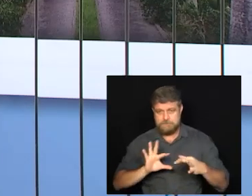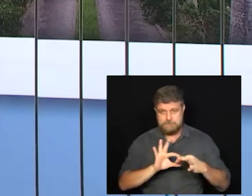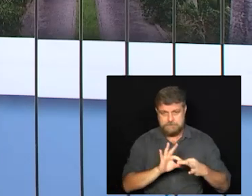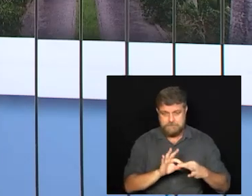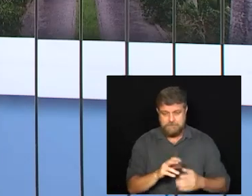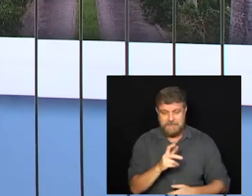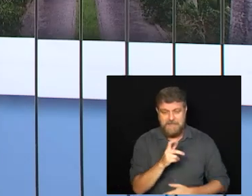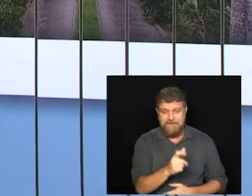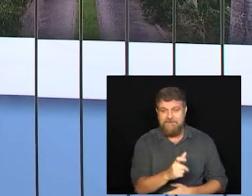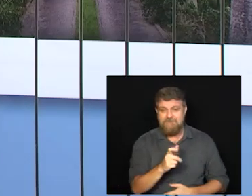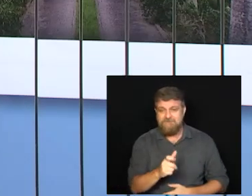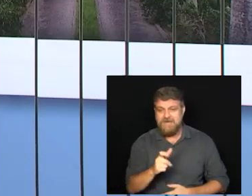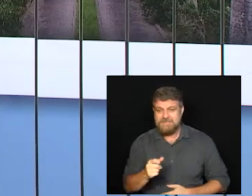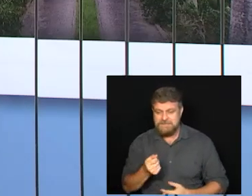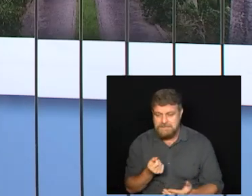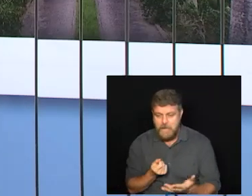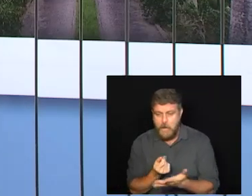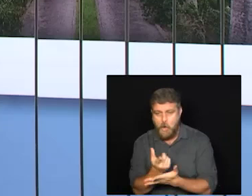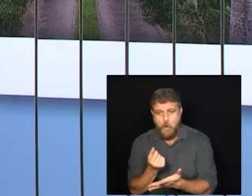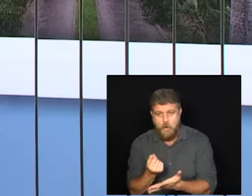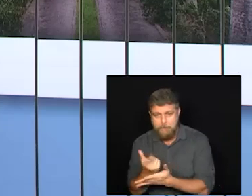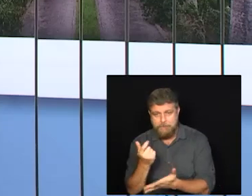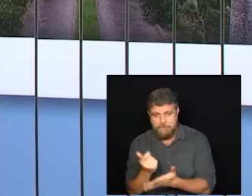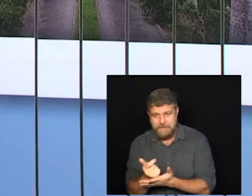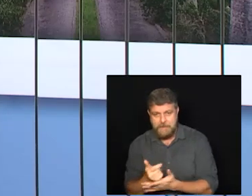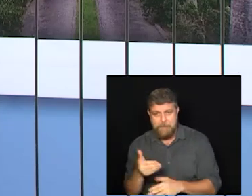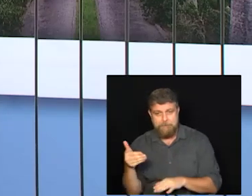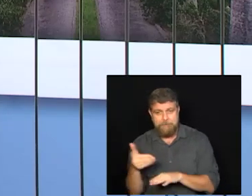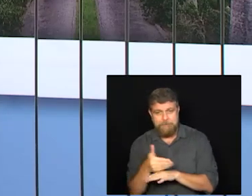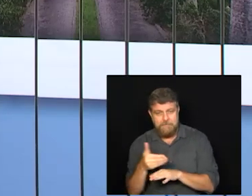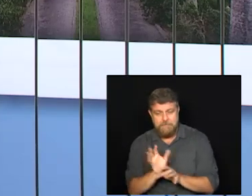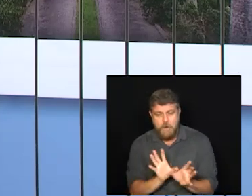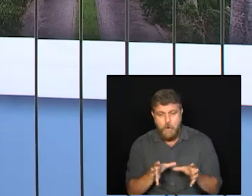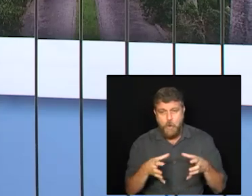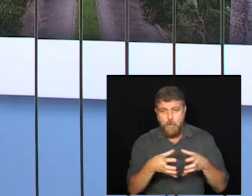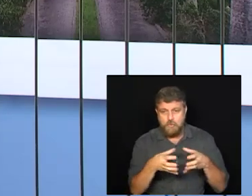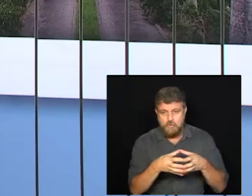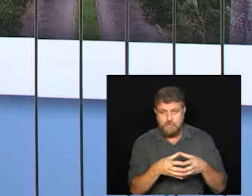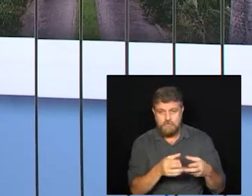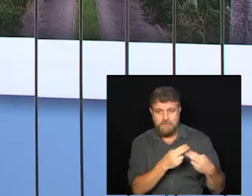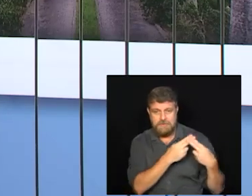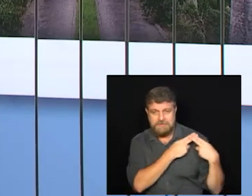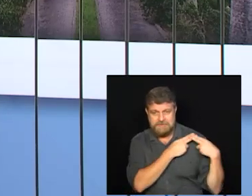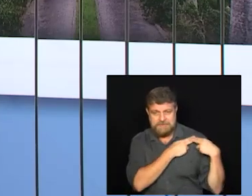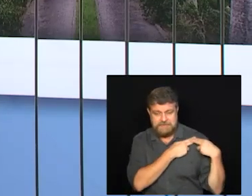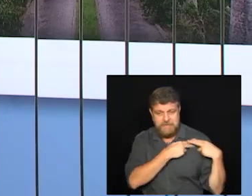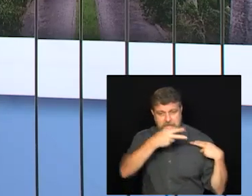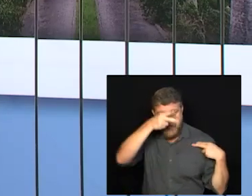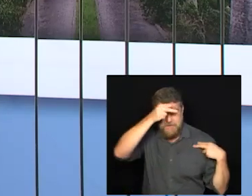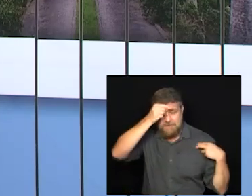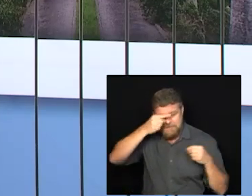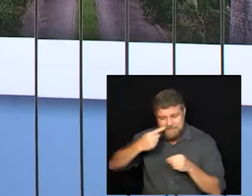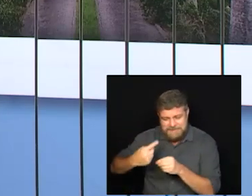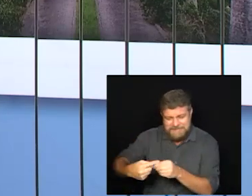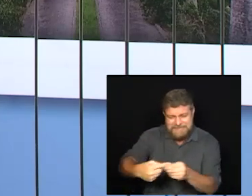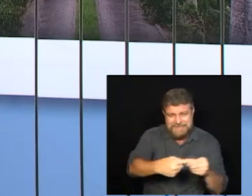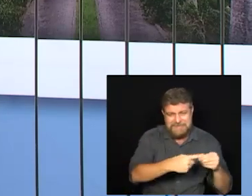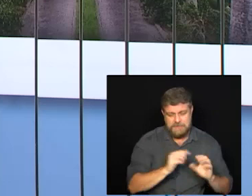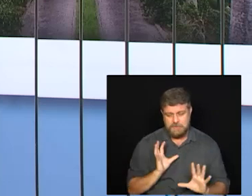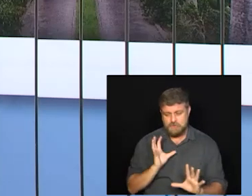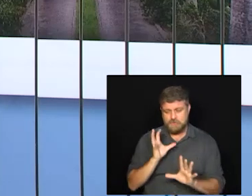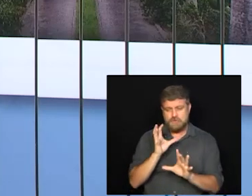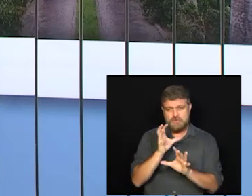compra de vacinas participando do consórcio que está sendo encabeçado pela Frente Nacional dos Prefeitos. No total já